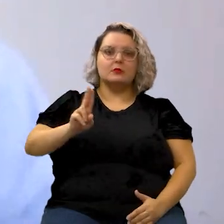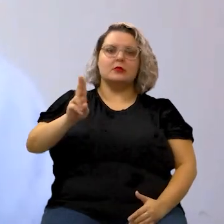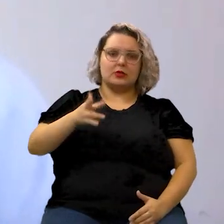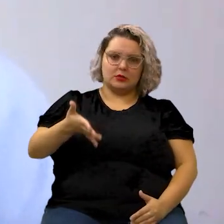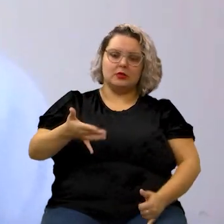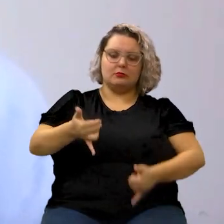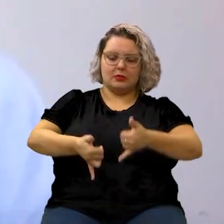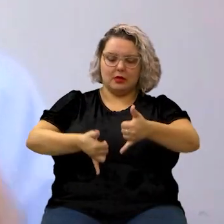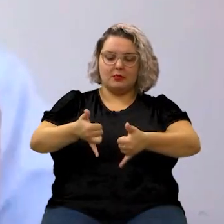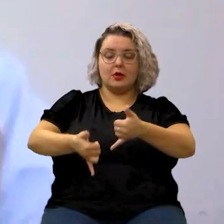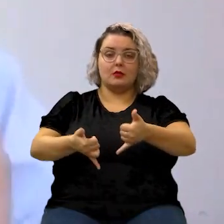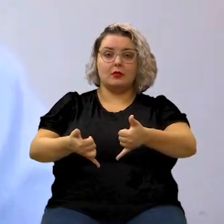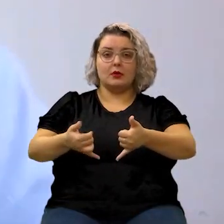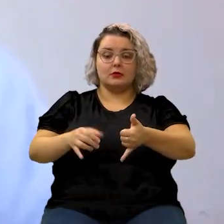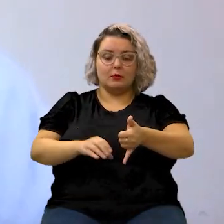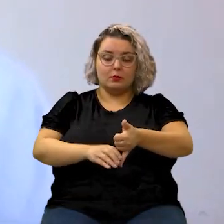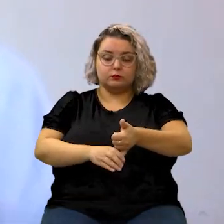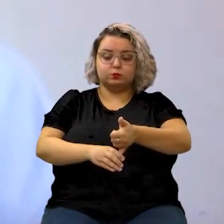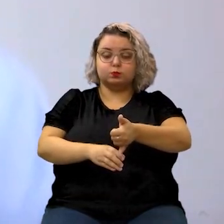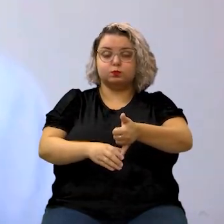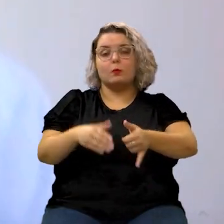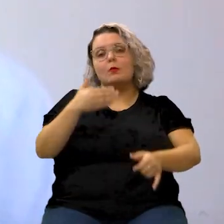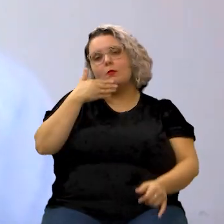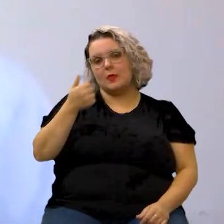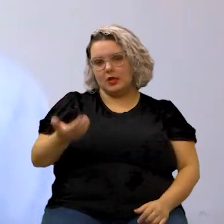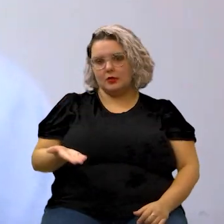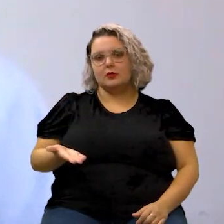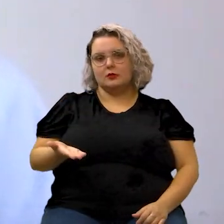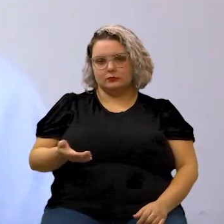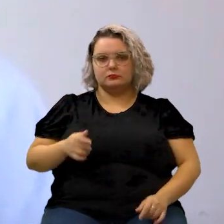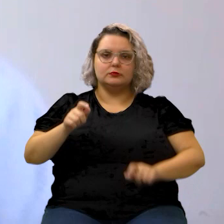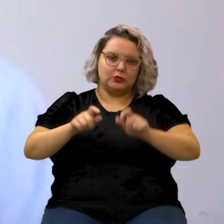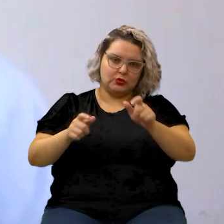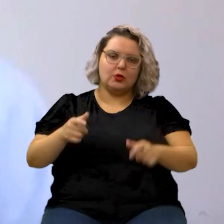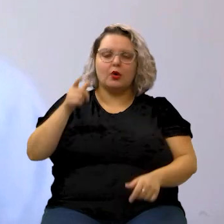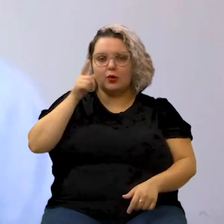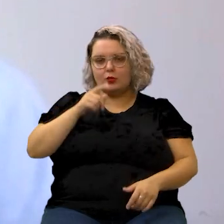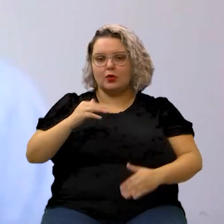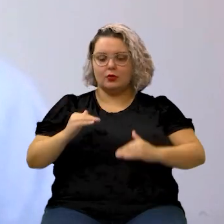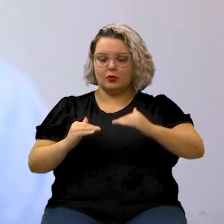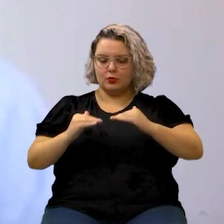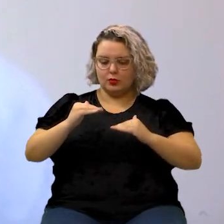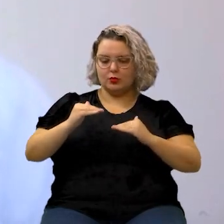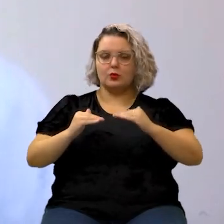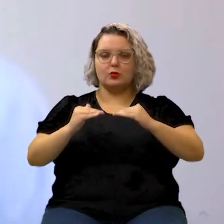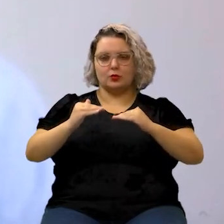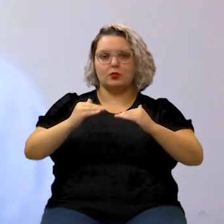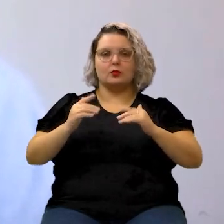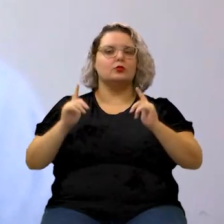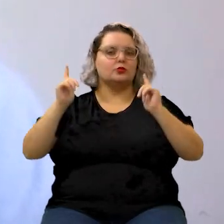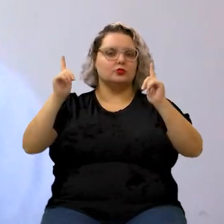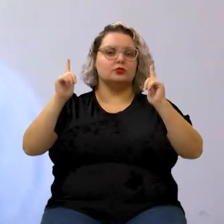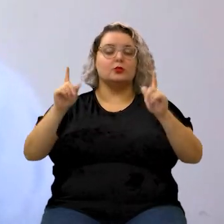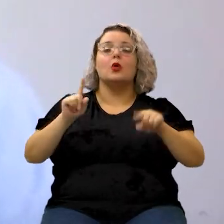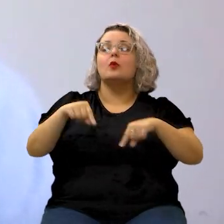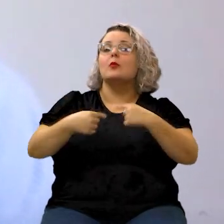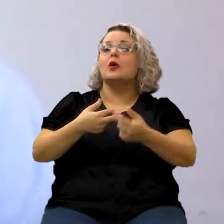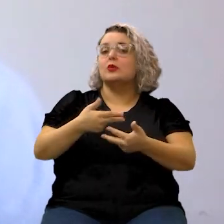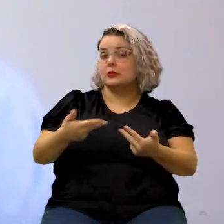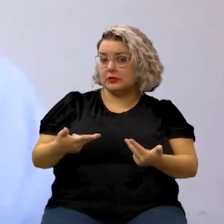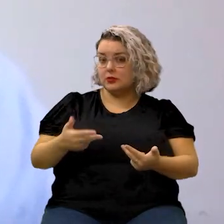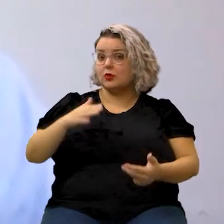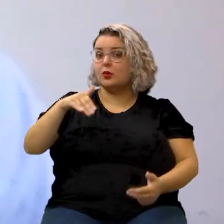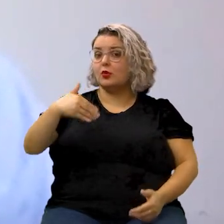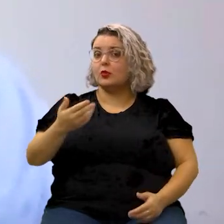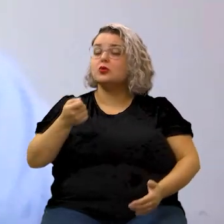usar aquele salto. Então, quanto mais grosso o salto, melhor, tá? A pessoa consegue ter um equilíbrio durante o uso dele. Uma outra coisa é